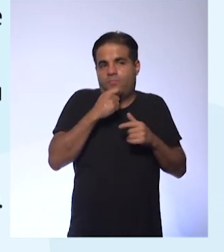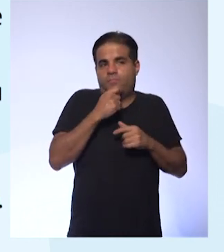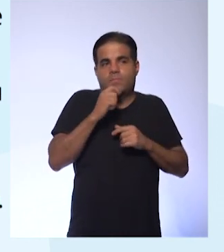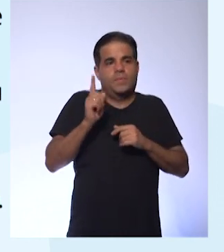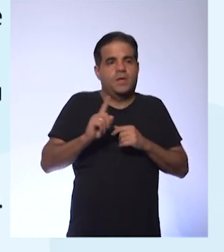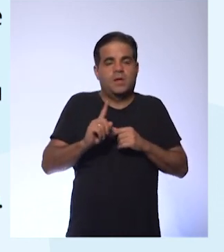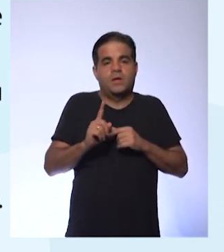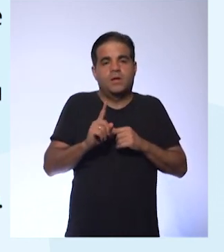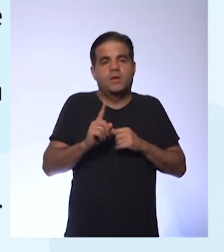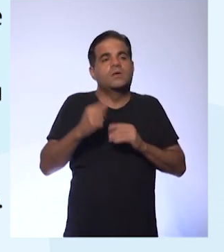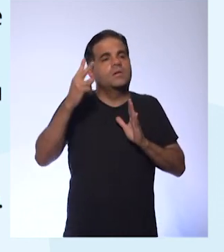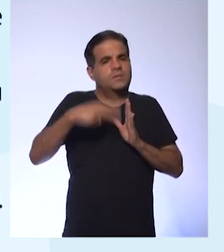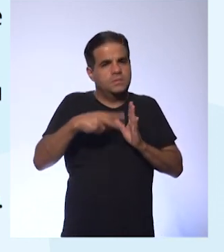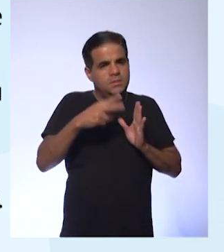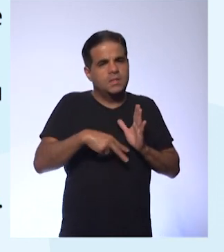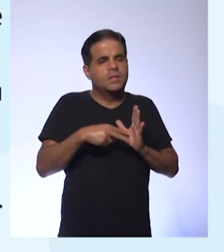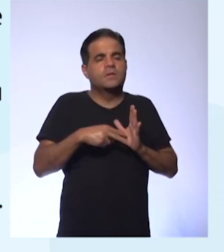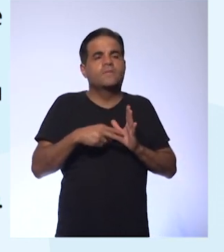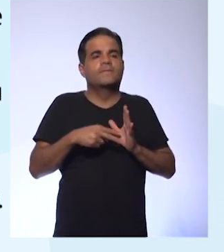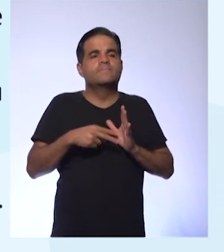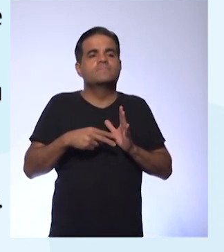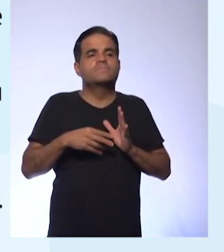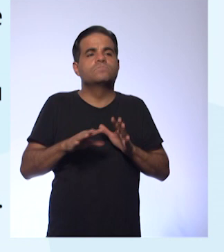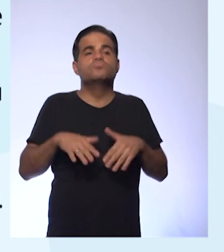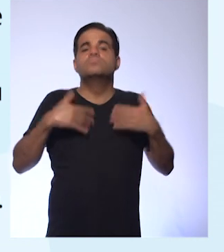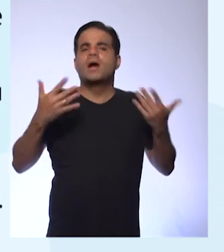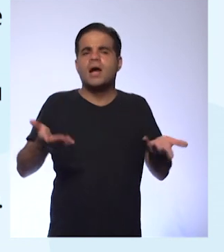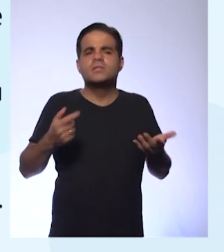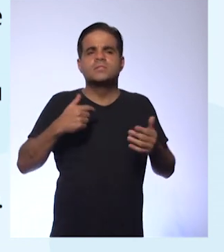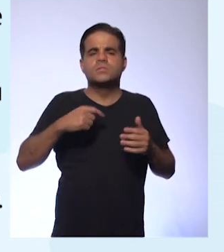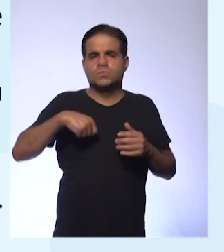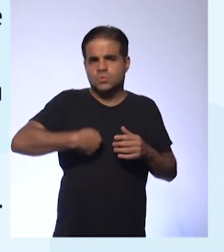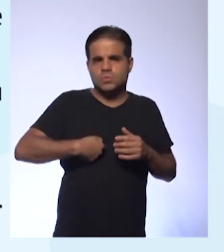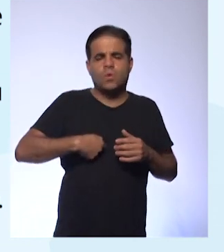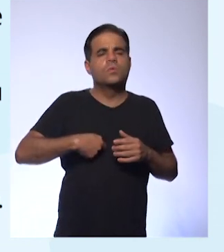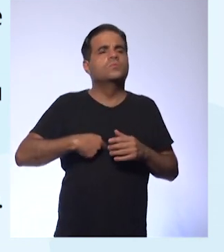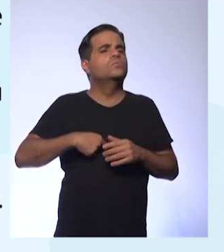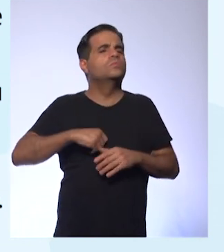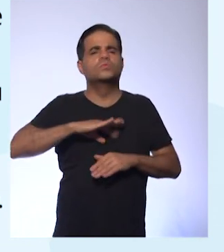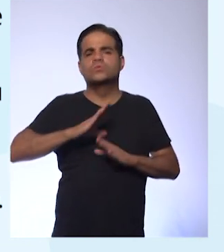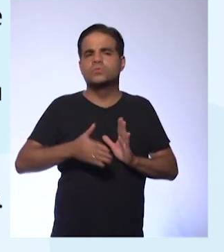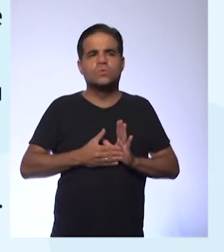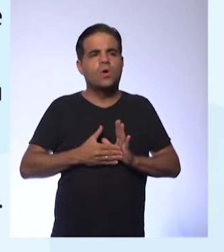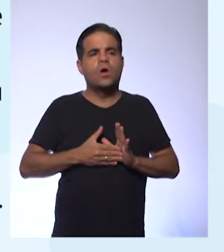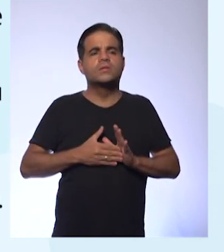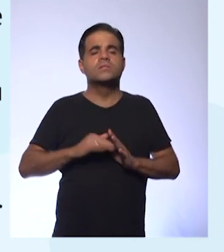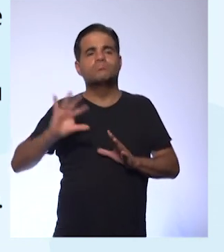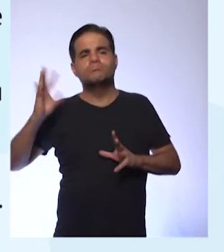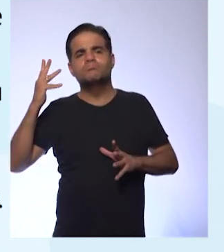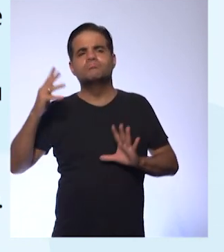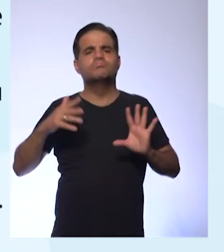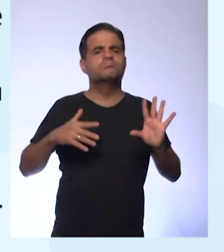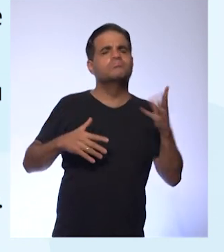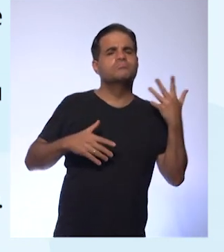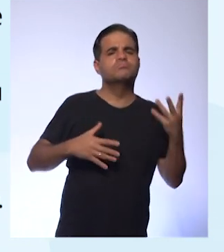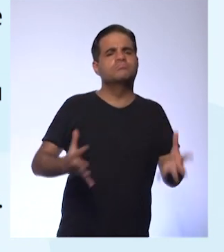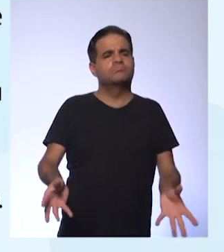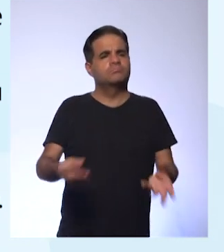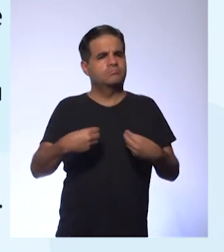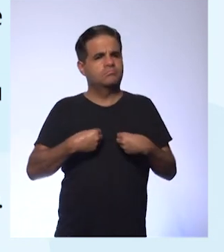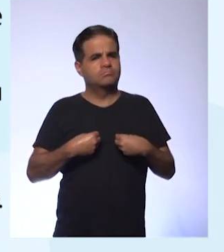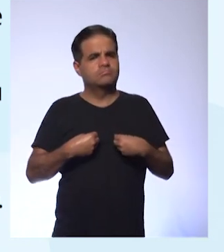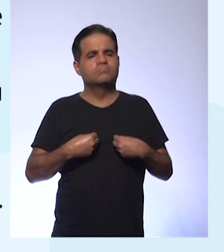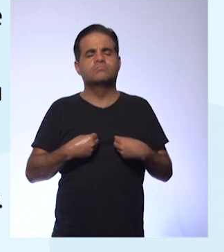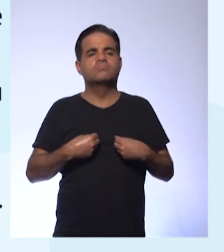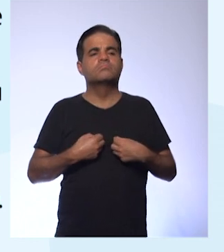né? Releia os versos. Mas sou todas nas circunstâncias que me